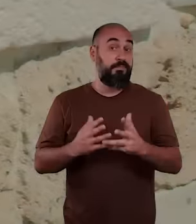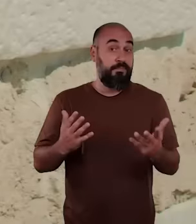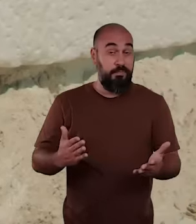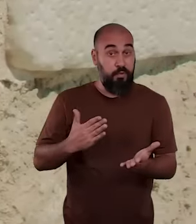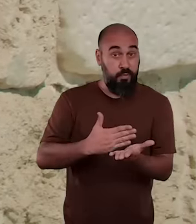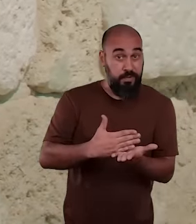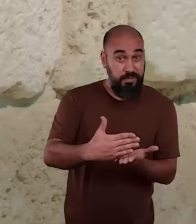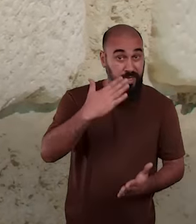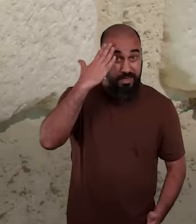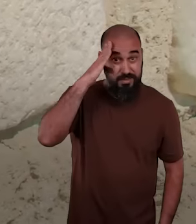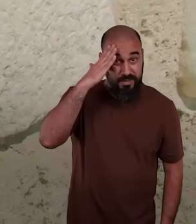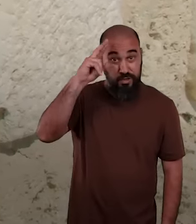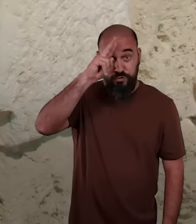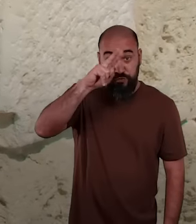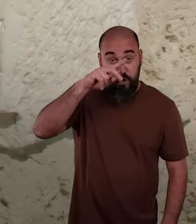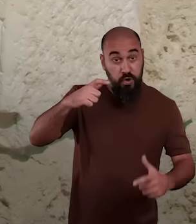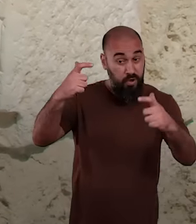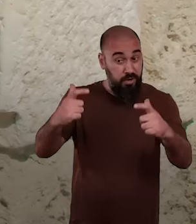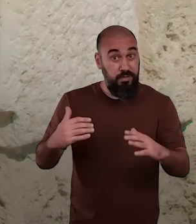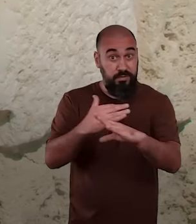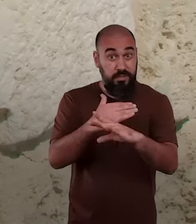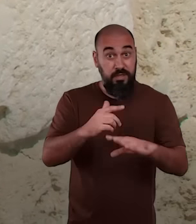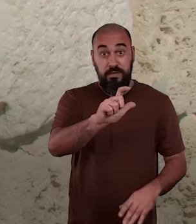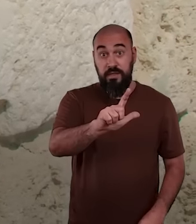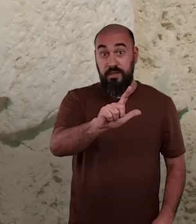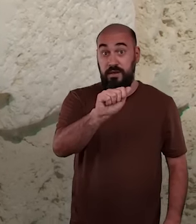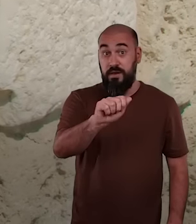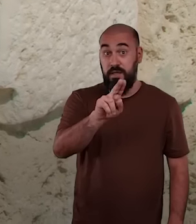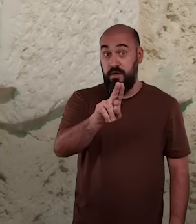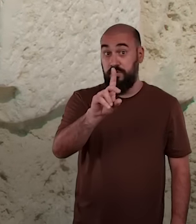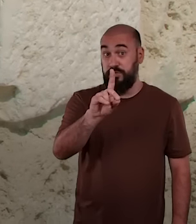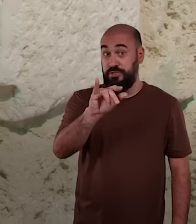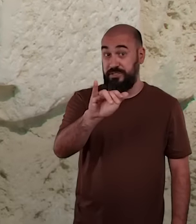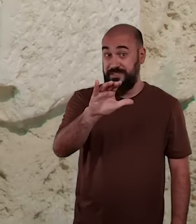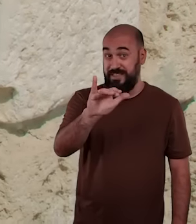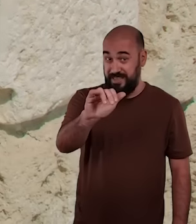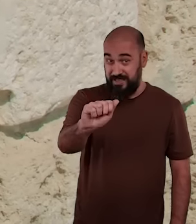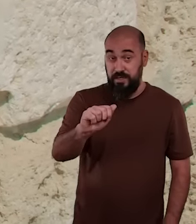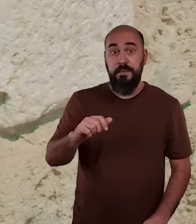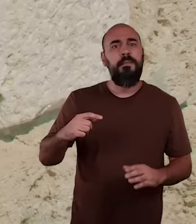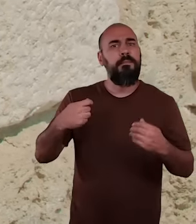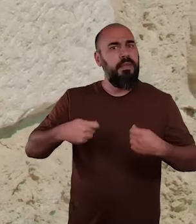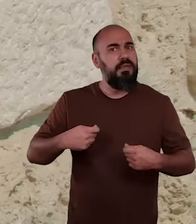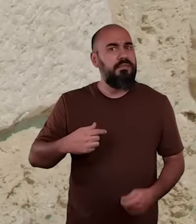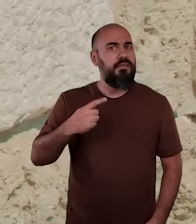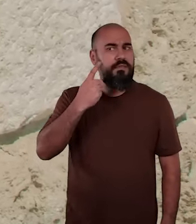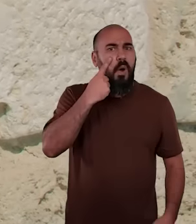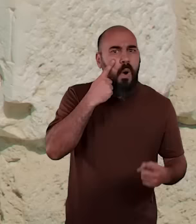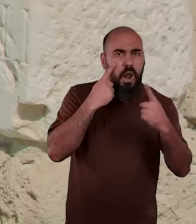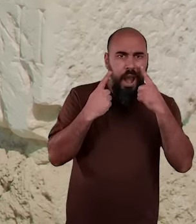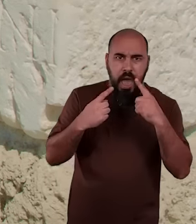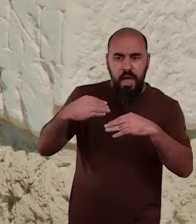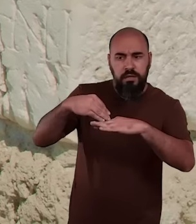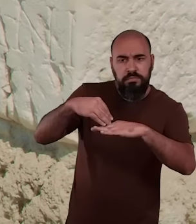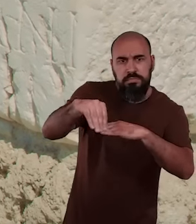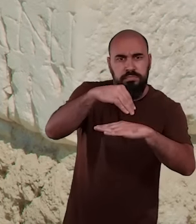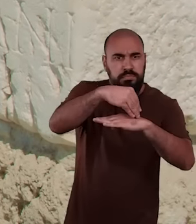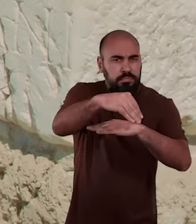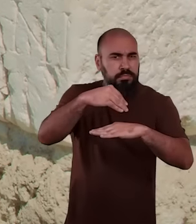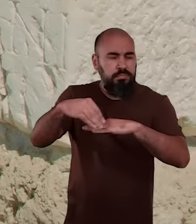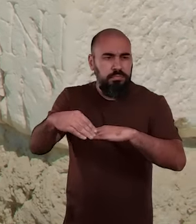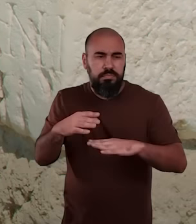Para começar a entender a história de Laodiceia, eu quero primeiro convidar você a ter um olhar arqueológico sobre as ruínas que nós